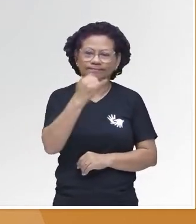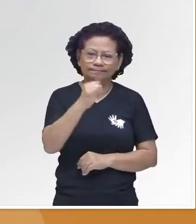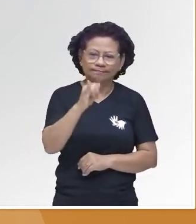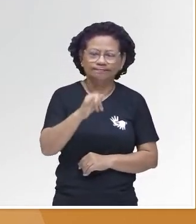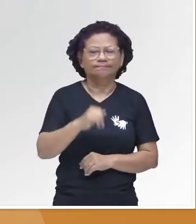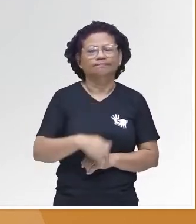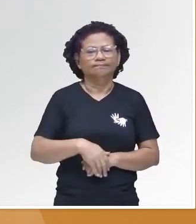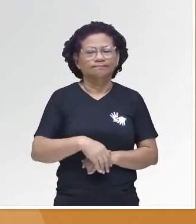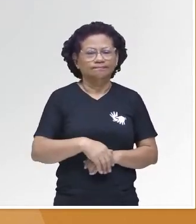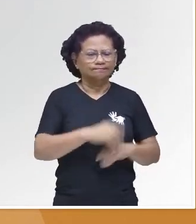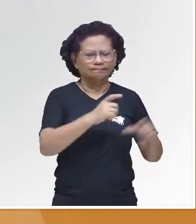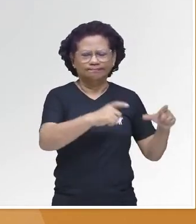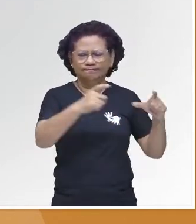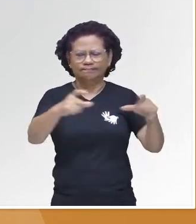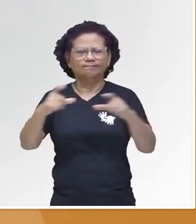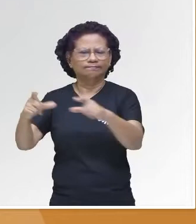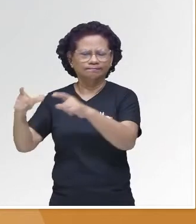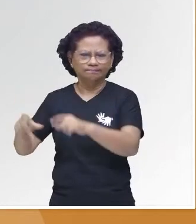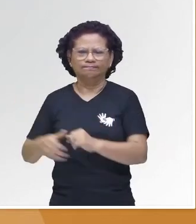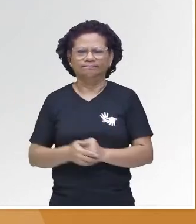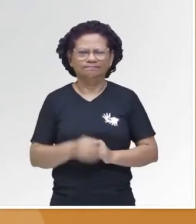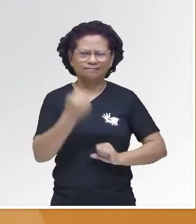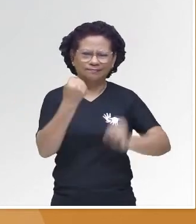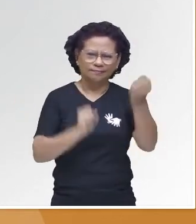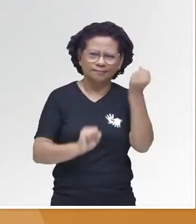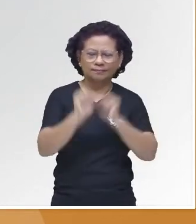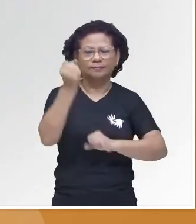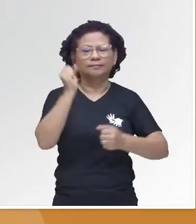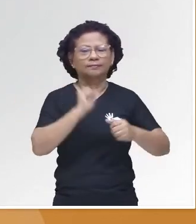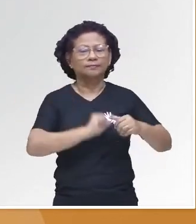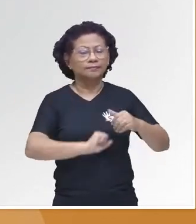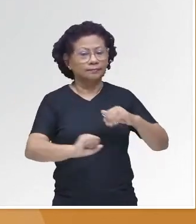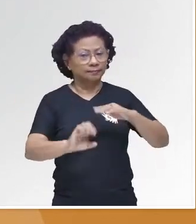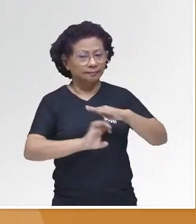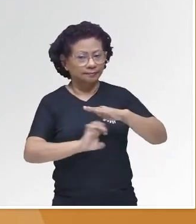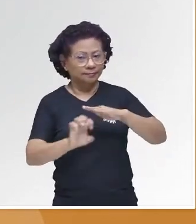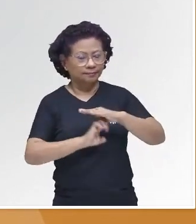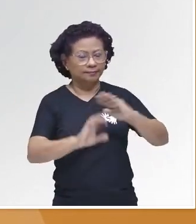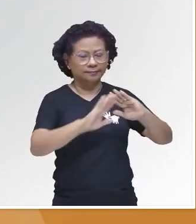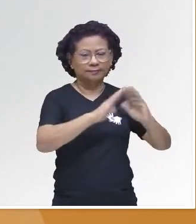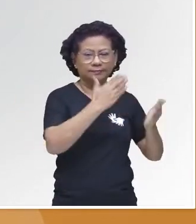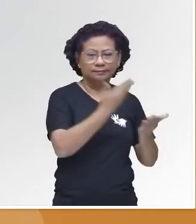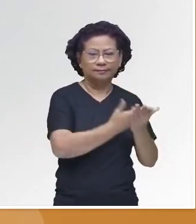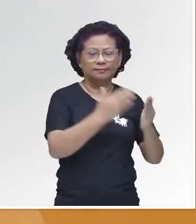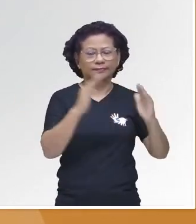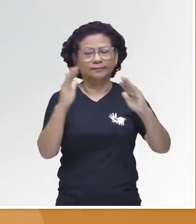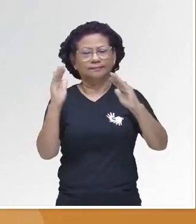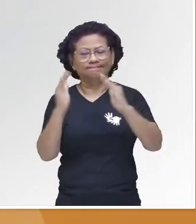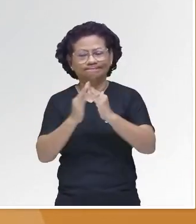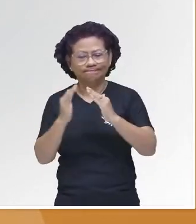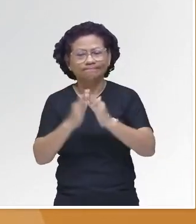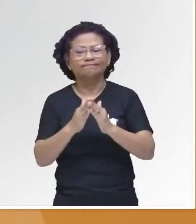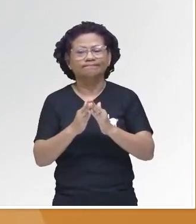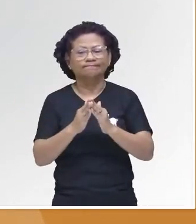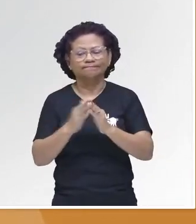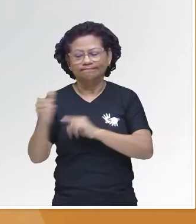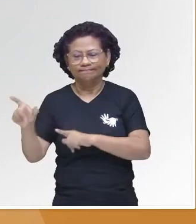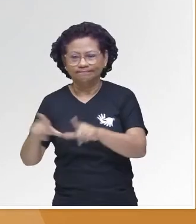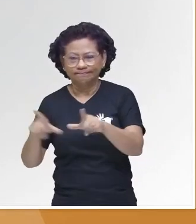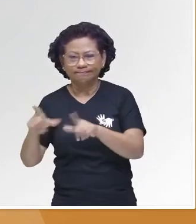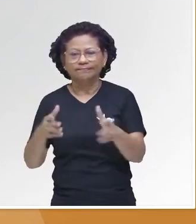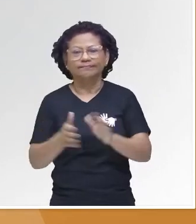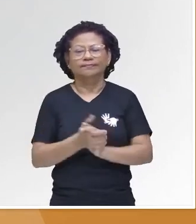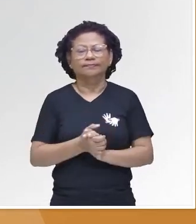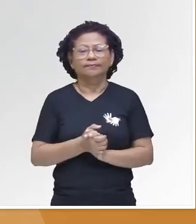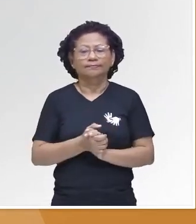no comércio, na indústria, né? Então é necessário buscar fontes alternativas